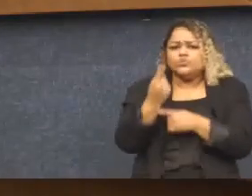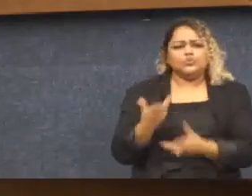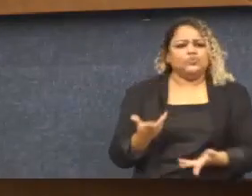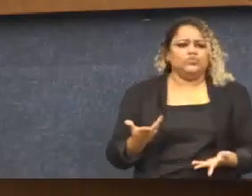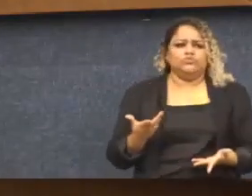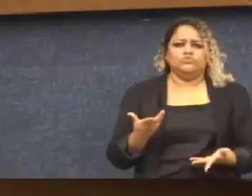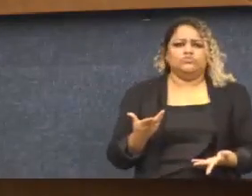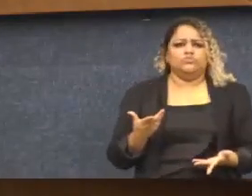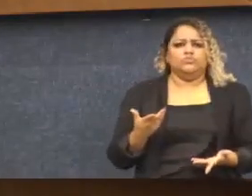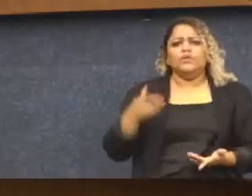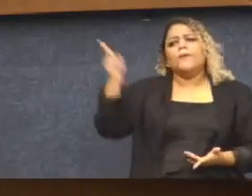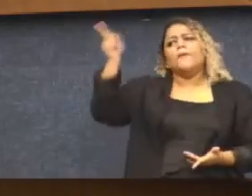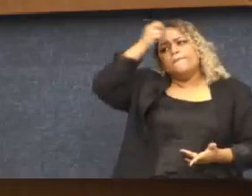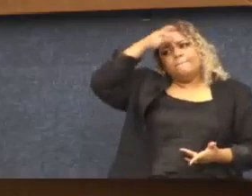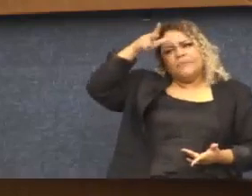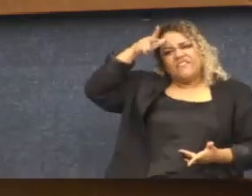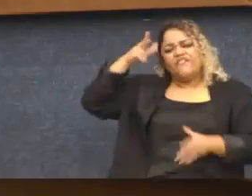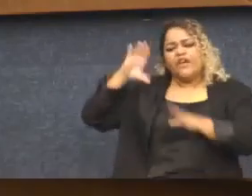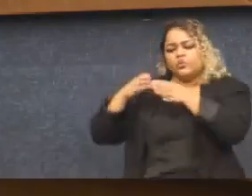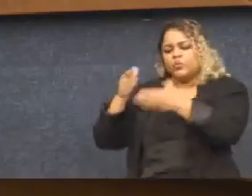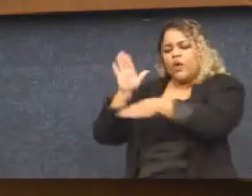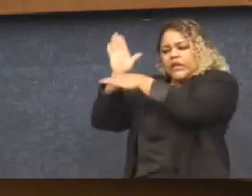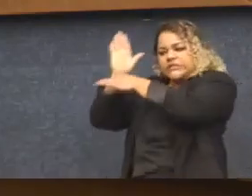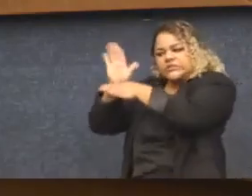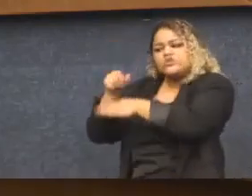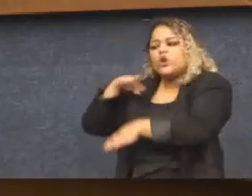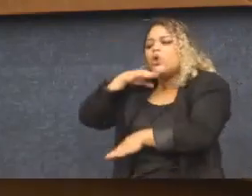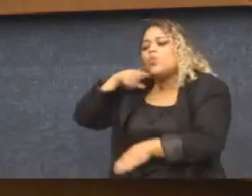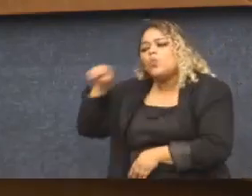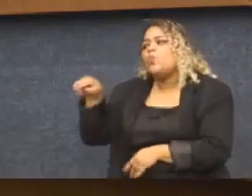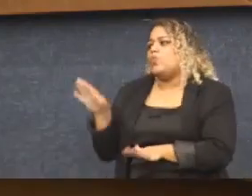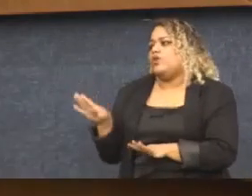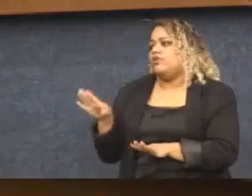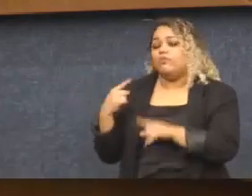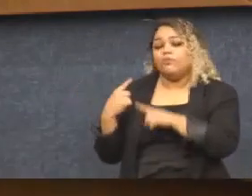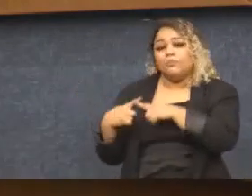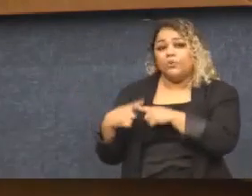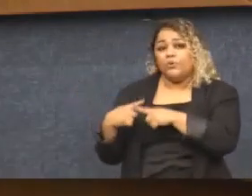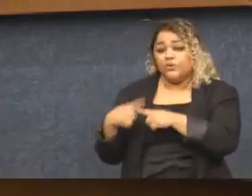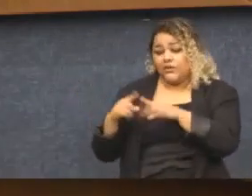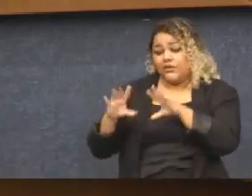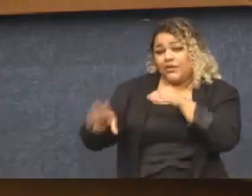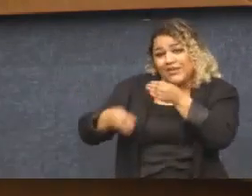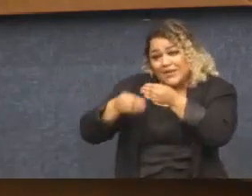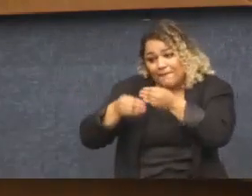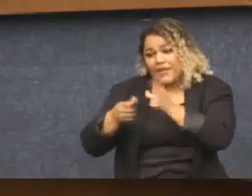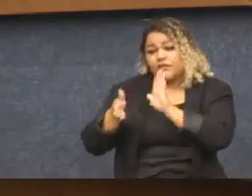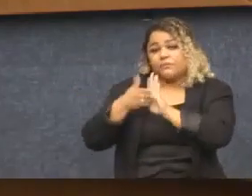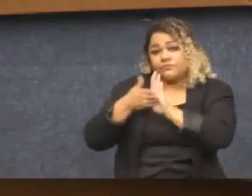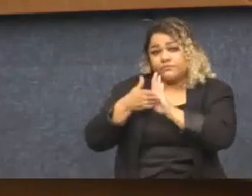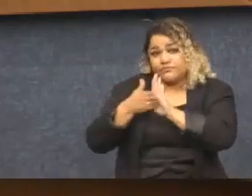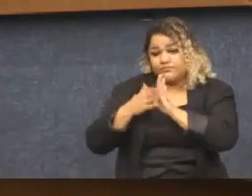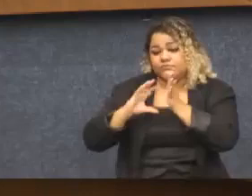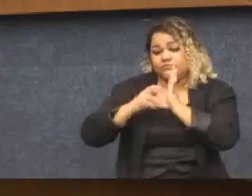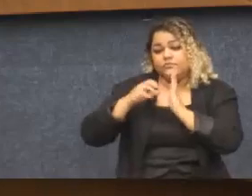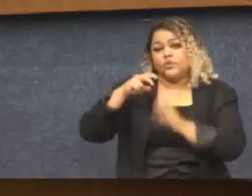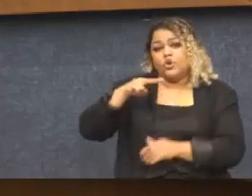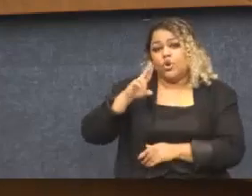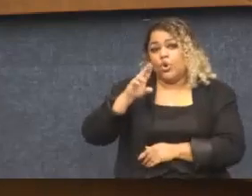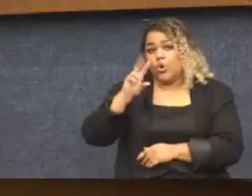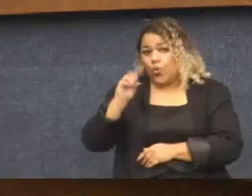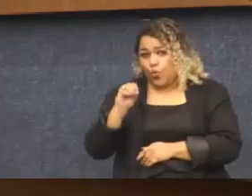que o prefeito está muito mal assessorado, até porque todas as emendas que foram propostas pelo Partido Novo e que foram,